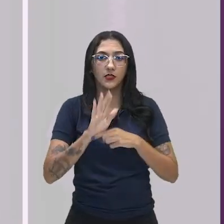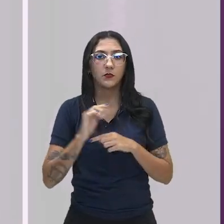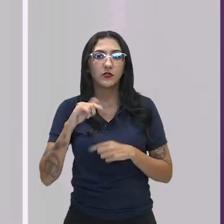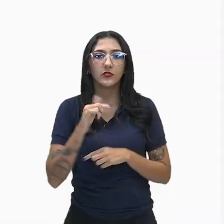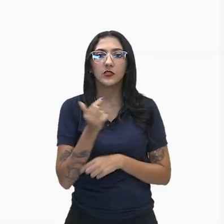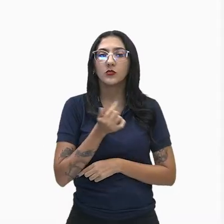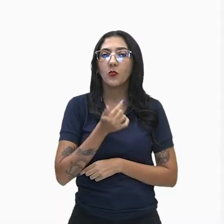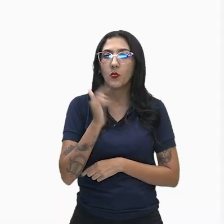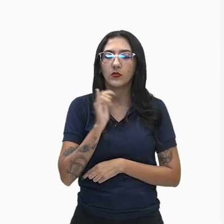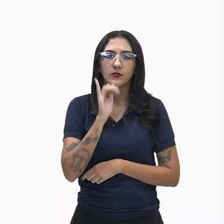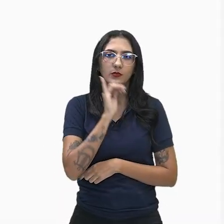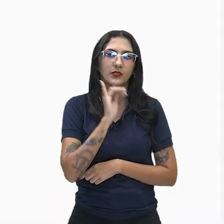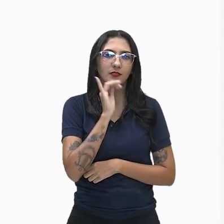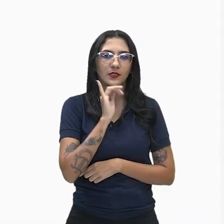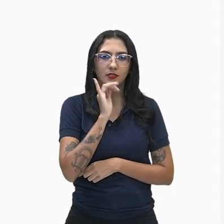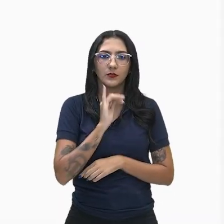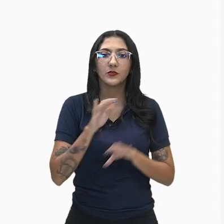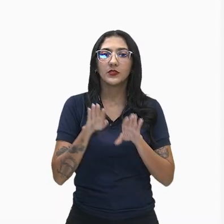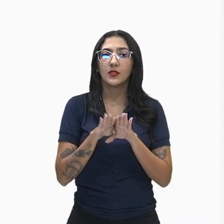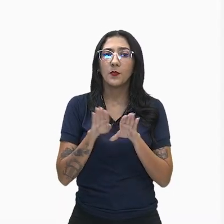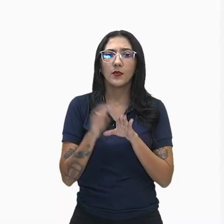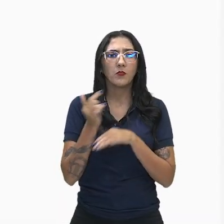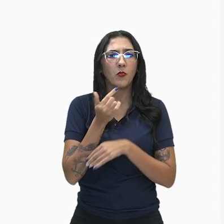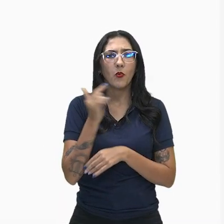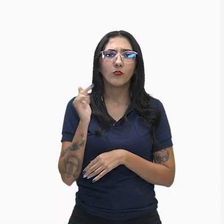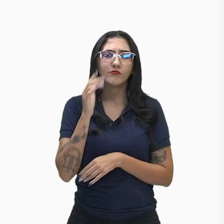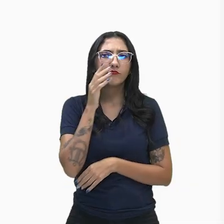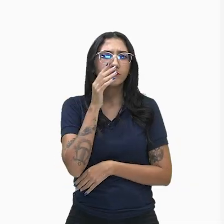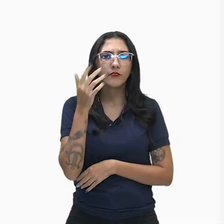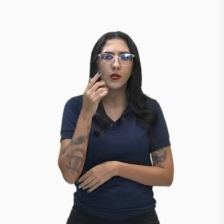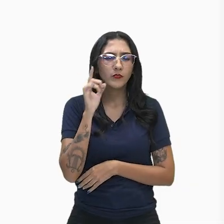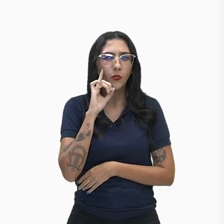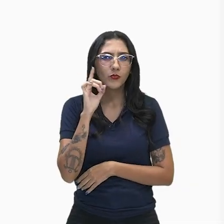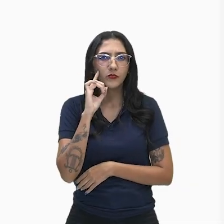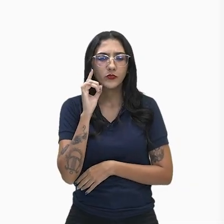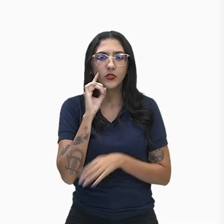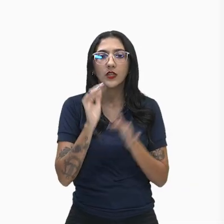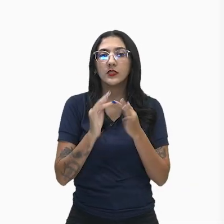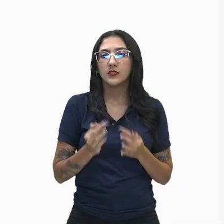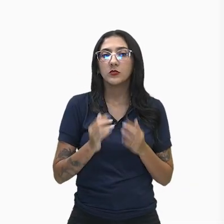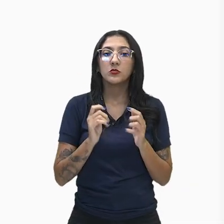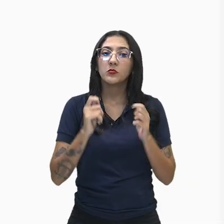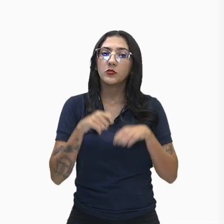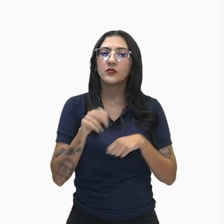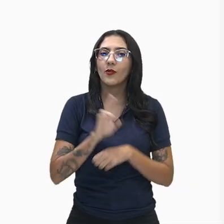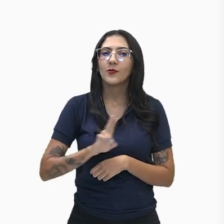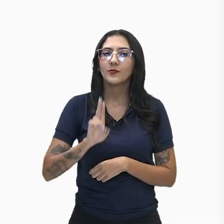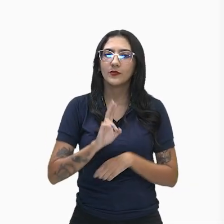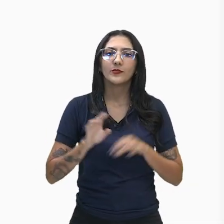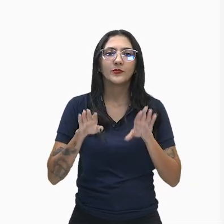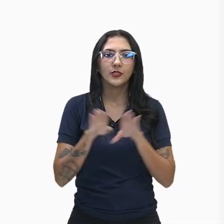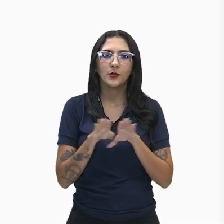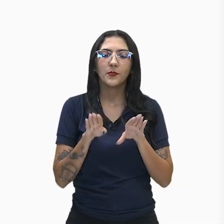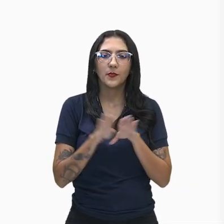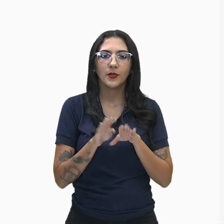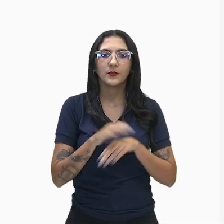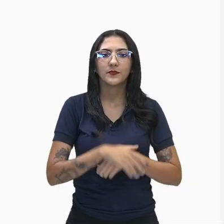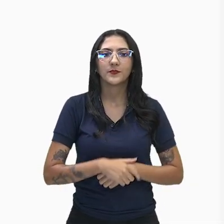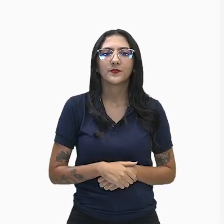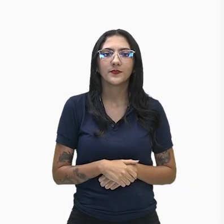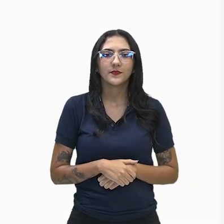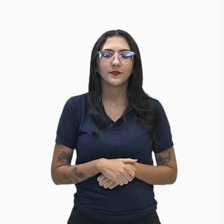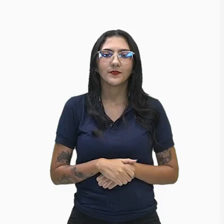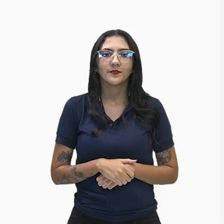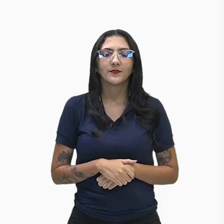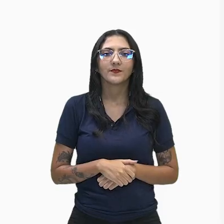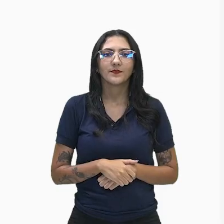exemplo, tá bom? Mais uma situação do dia a dia, onde nós podemos utilizar também o Teorema de Pitágoras para responder, certo?